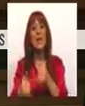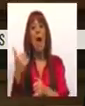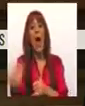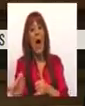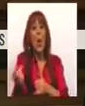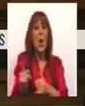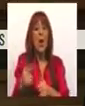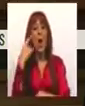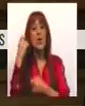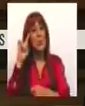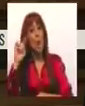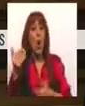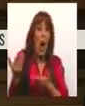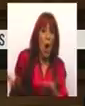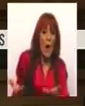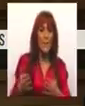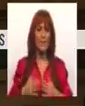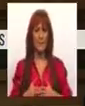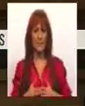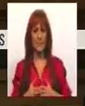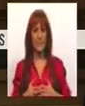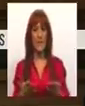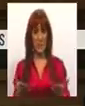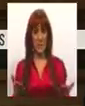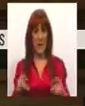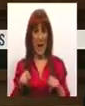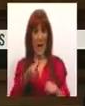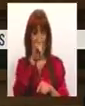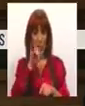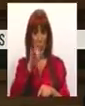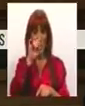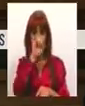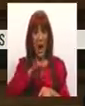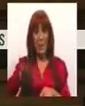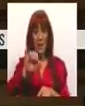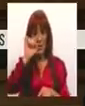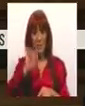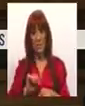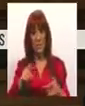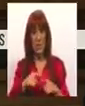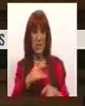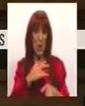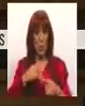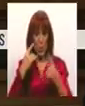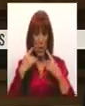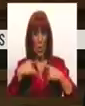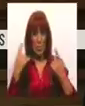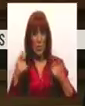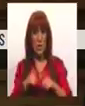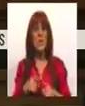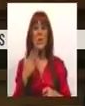potenciais e estamos a procurar saber. E estas questões ambientais e de saúde pública